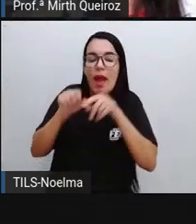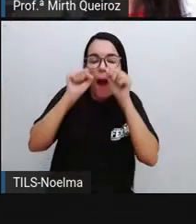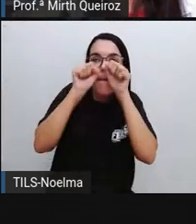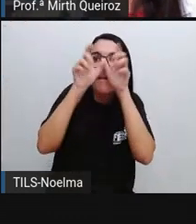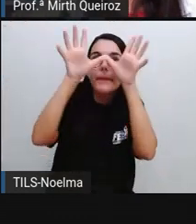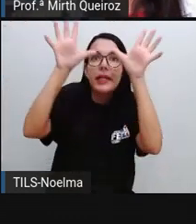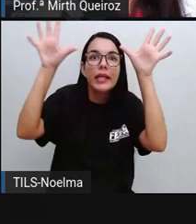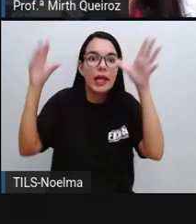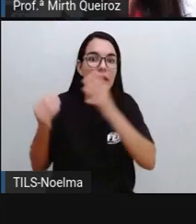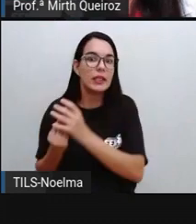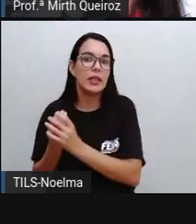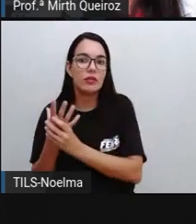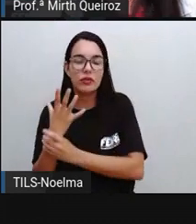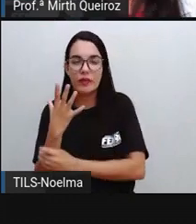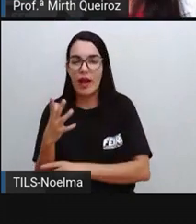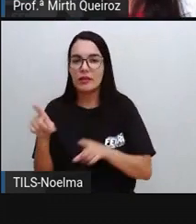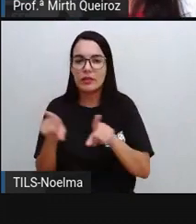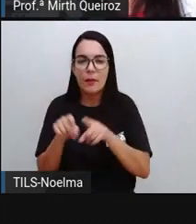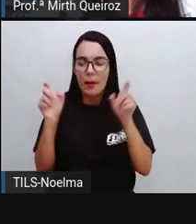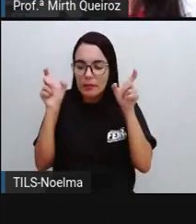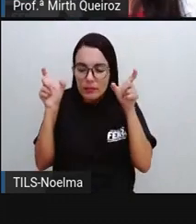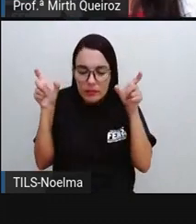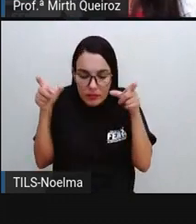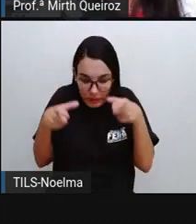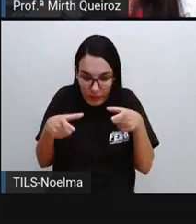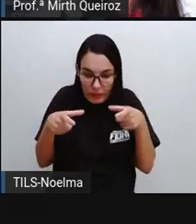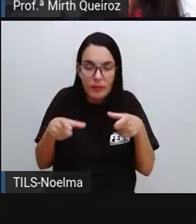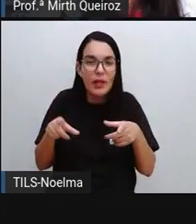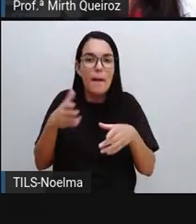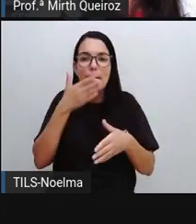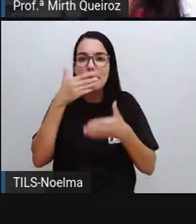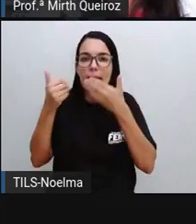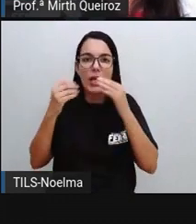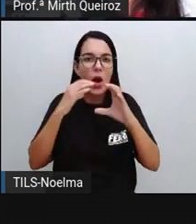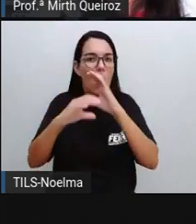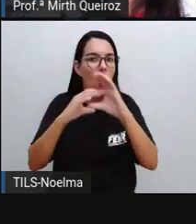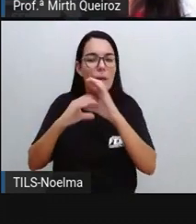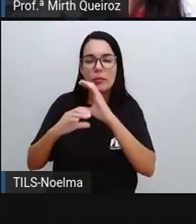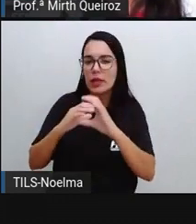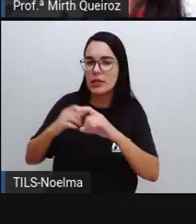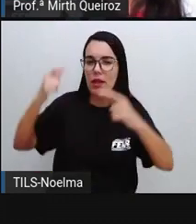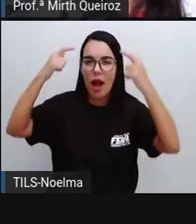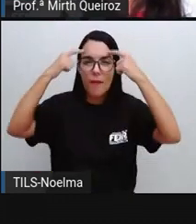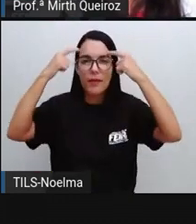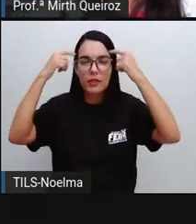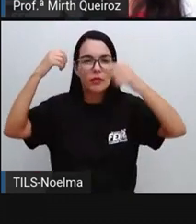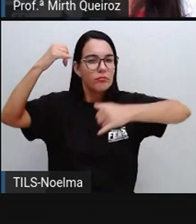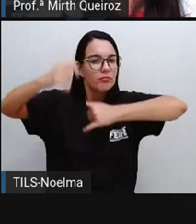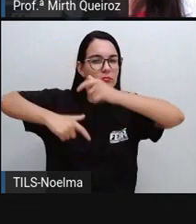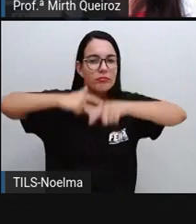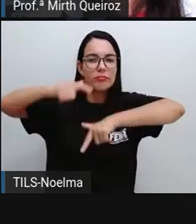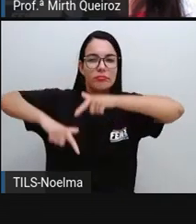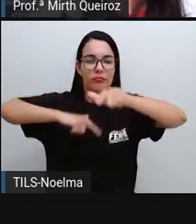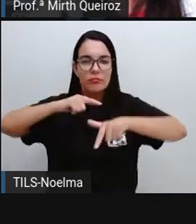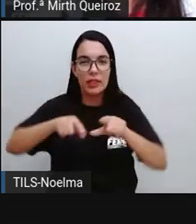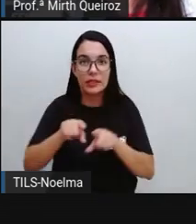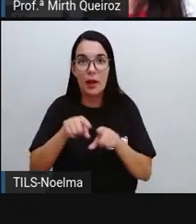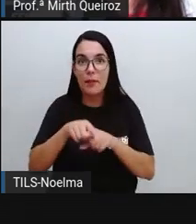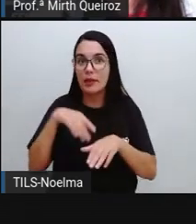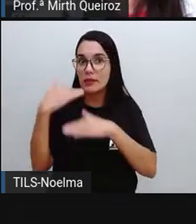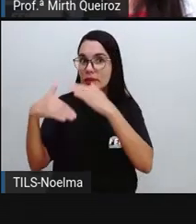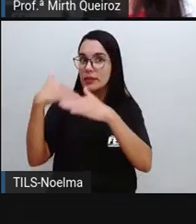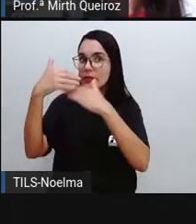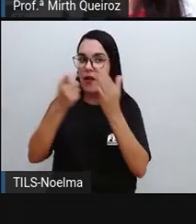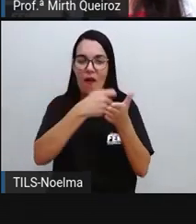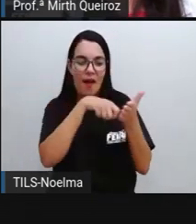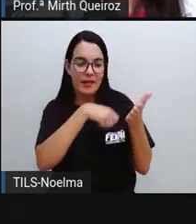né? Aumenta a concentração, melhora a comunicação, exercita a nossa mente, desenvolve a nossa escrita e ainda